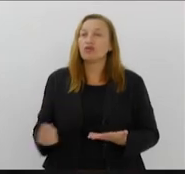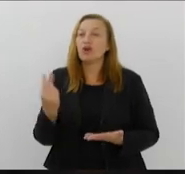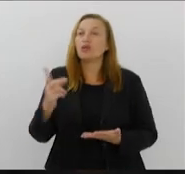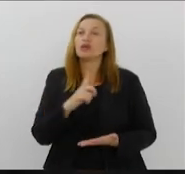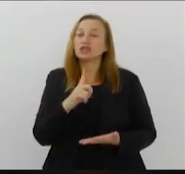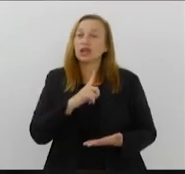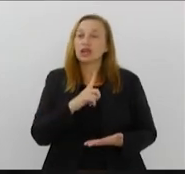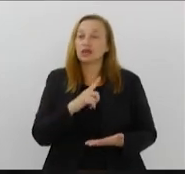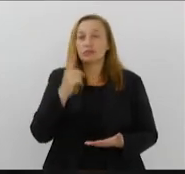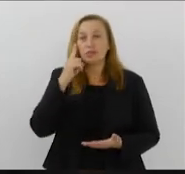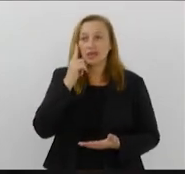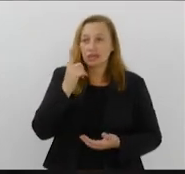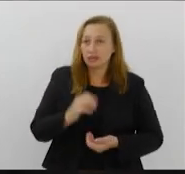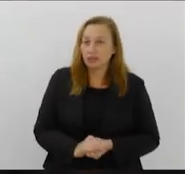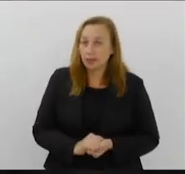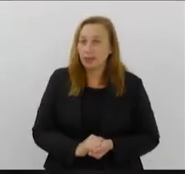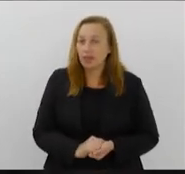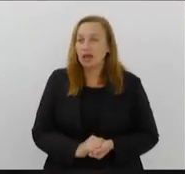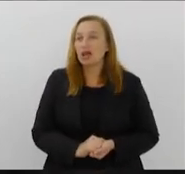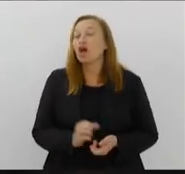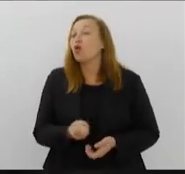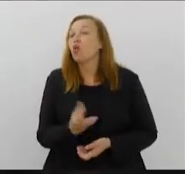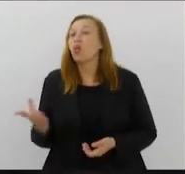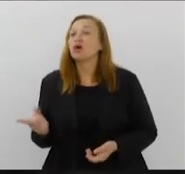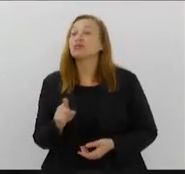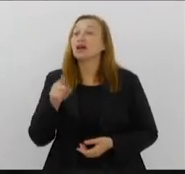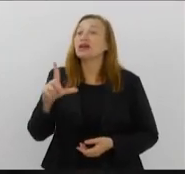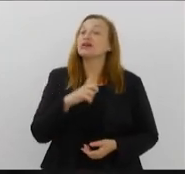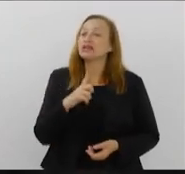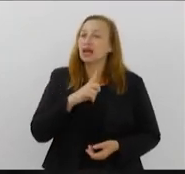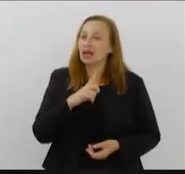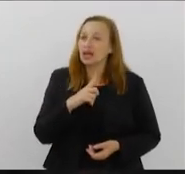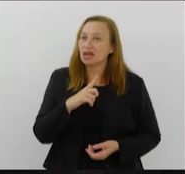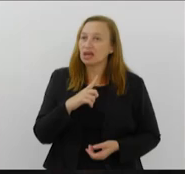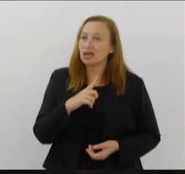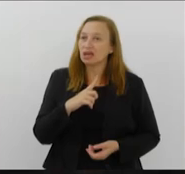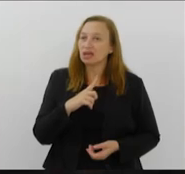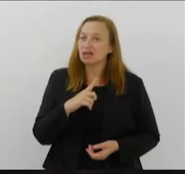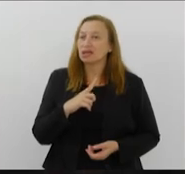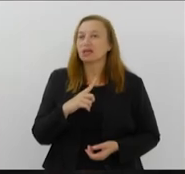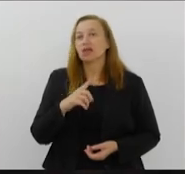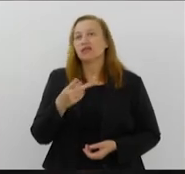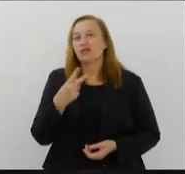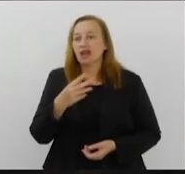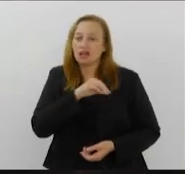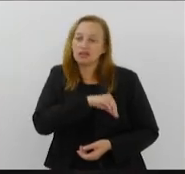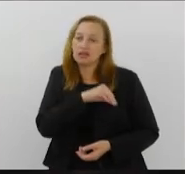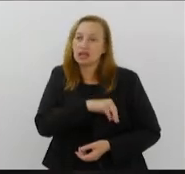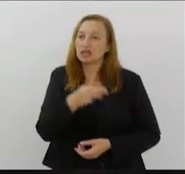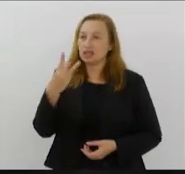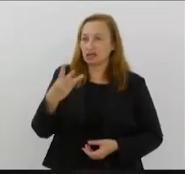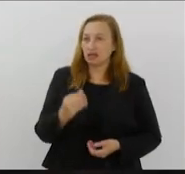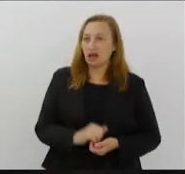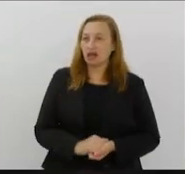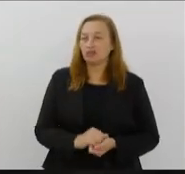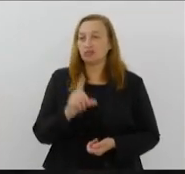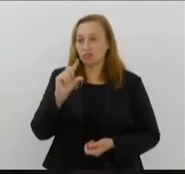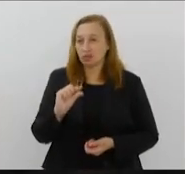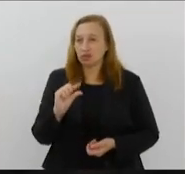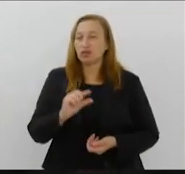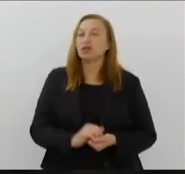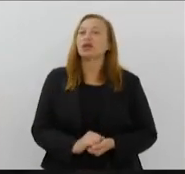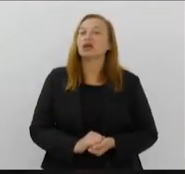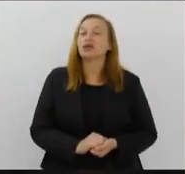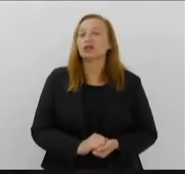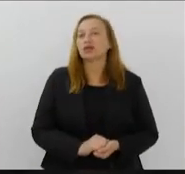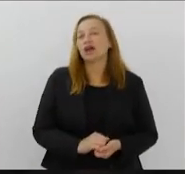nesse recorte. Quantos ali têm, inclusive, estão dentro desse recorte de renda, né, de até 3 salários mínimos? Posso dizer para vocês, não sei a